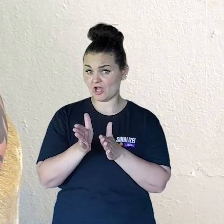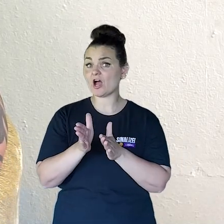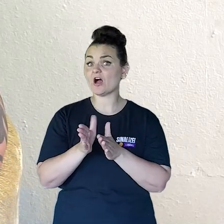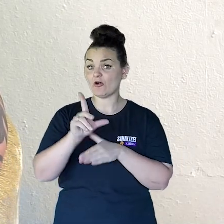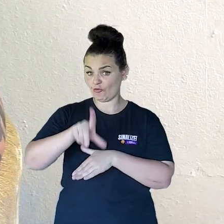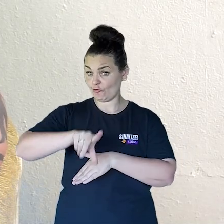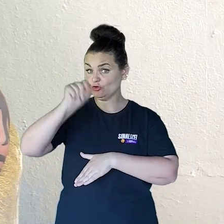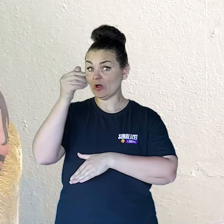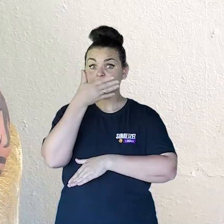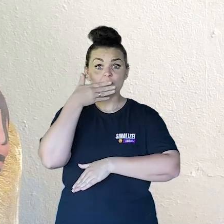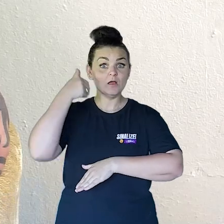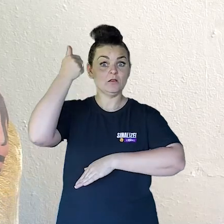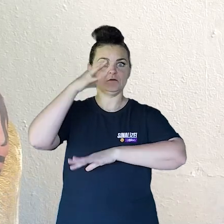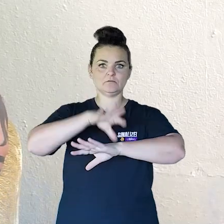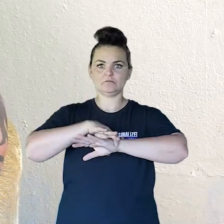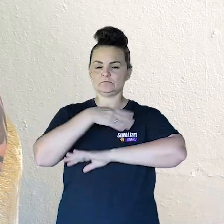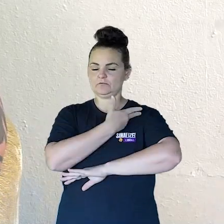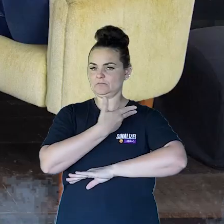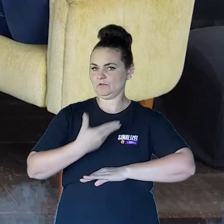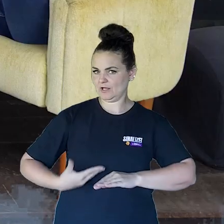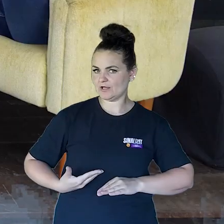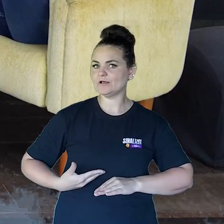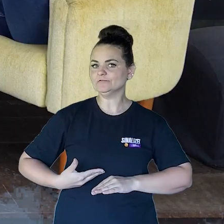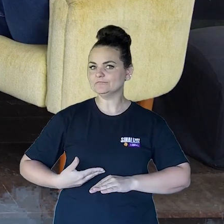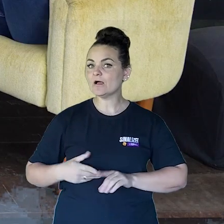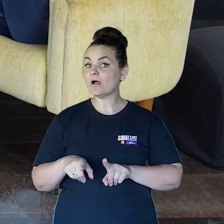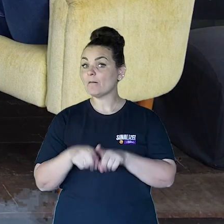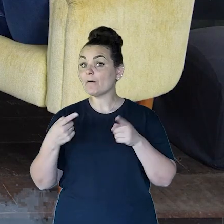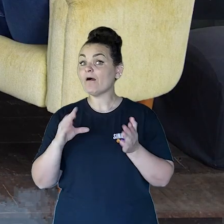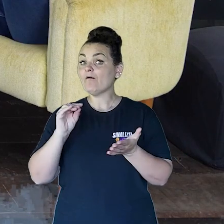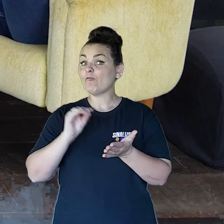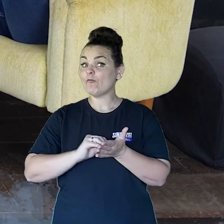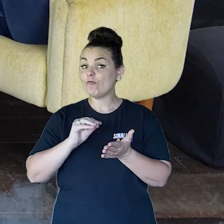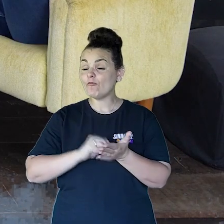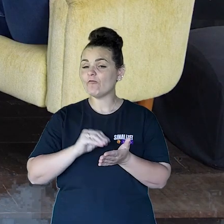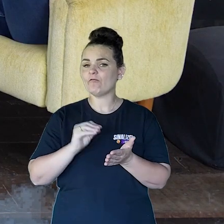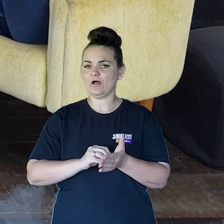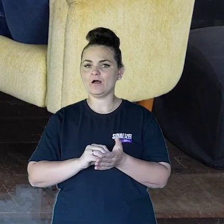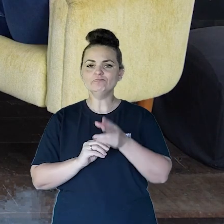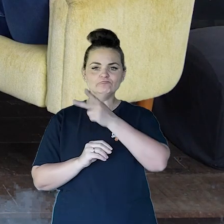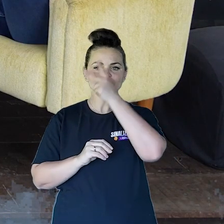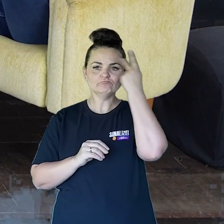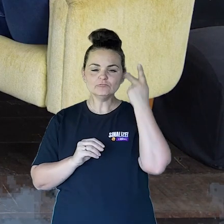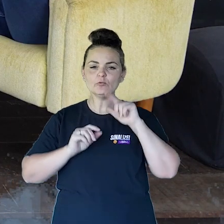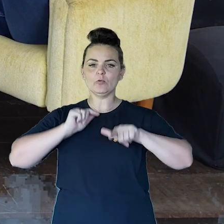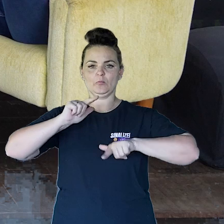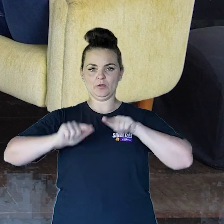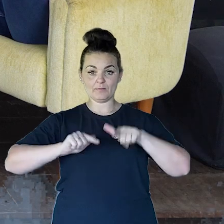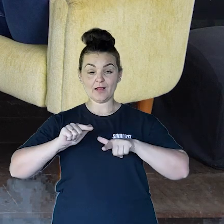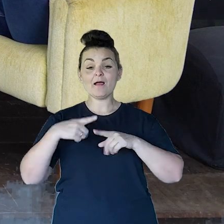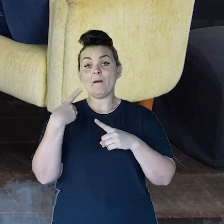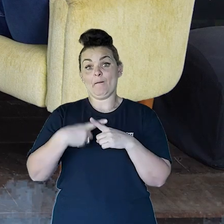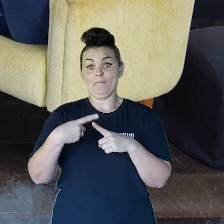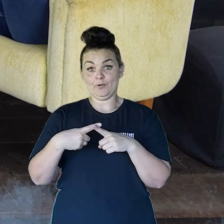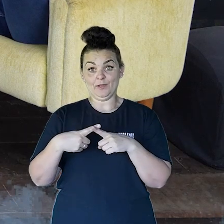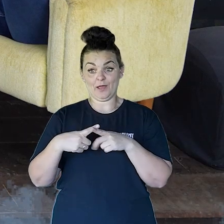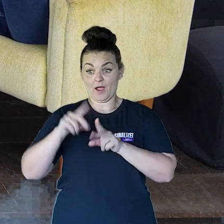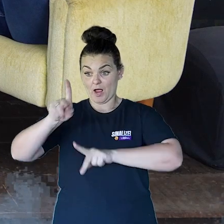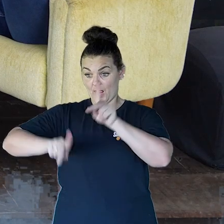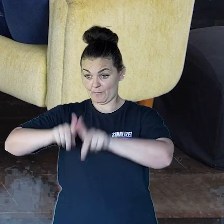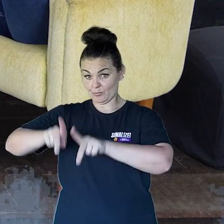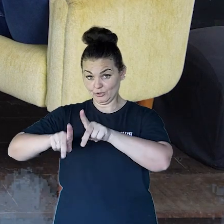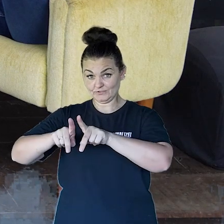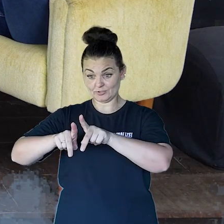o nosso braço está ficando curto. A nossa cidade está crescendo de uma